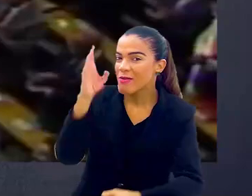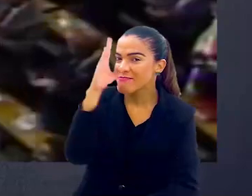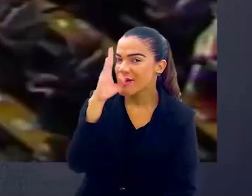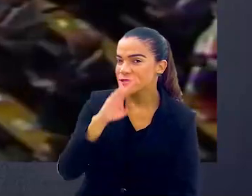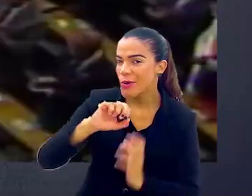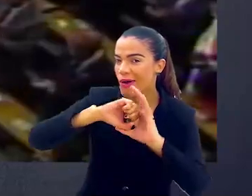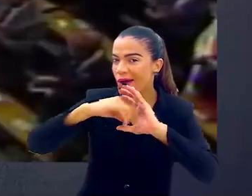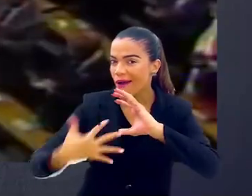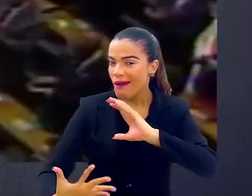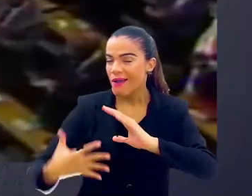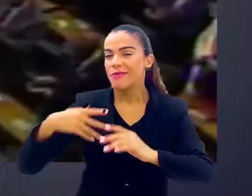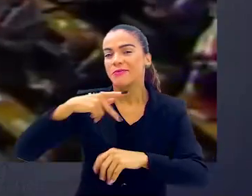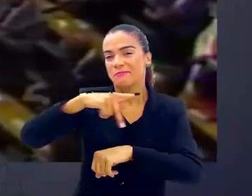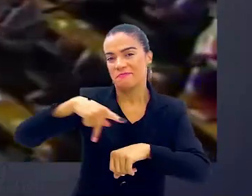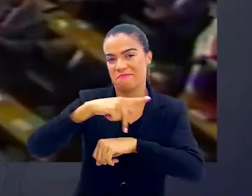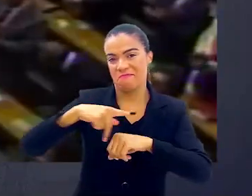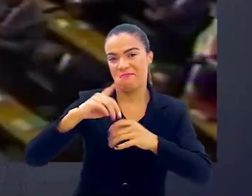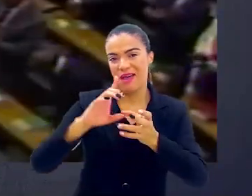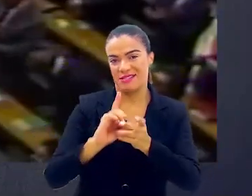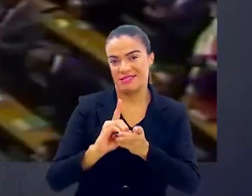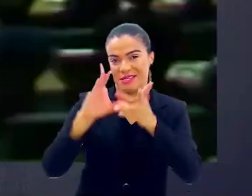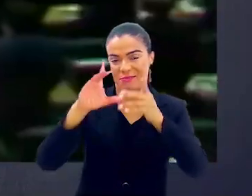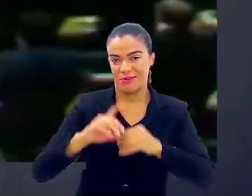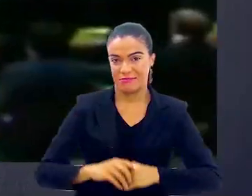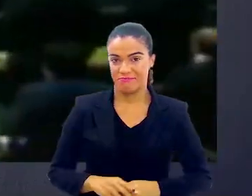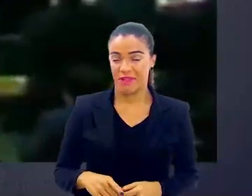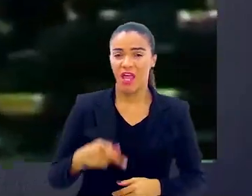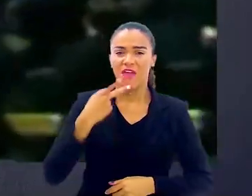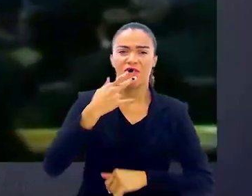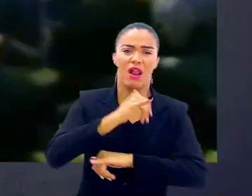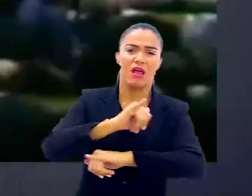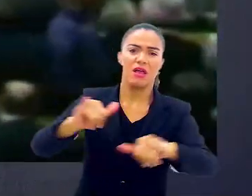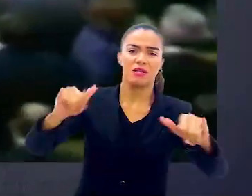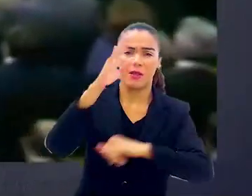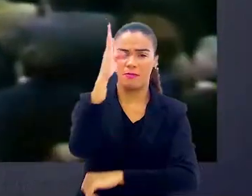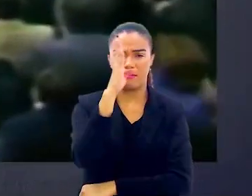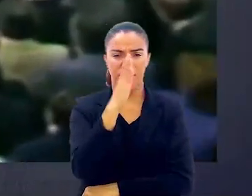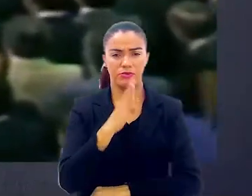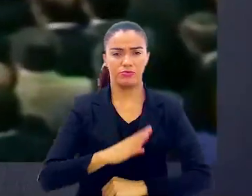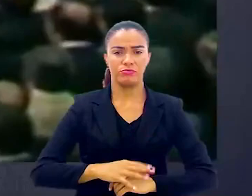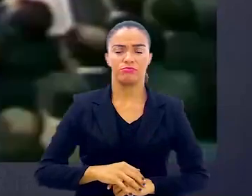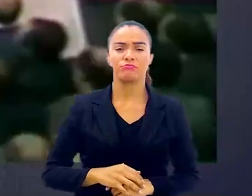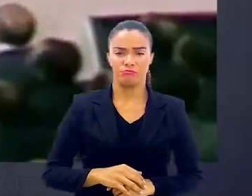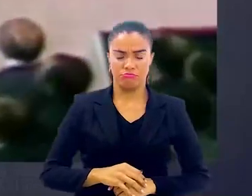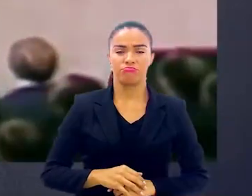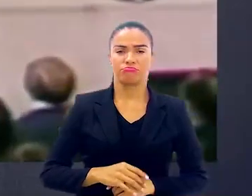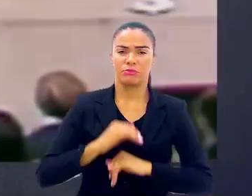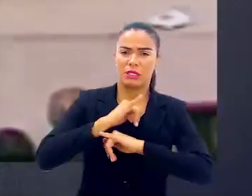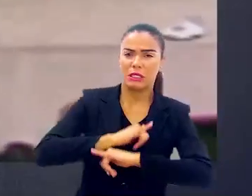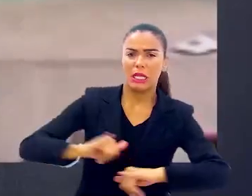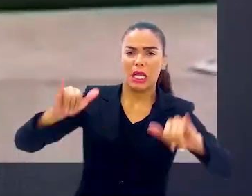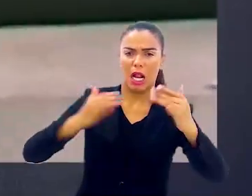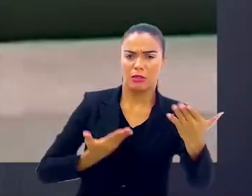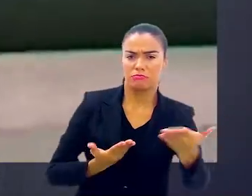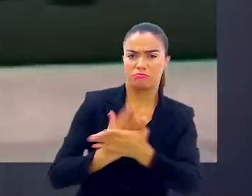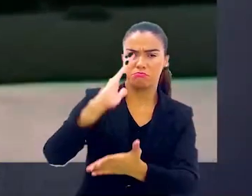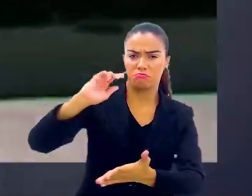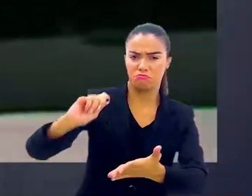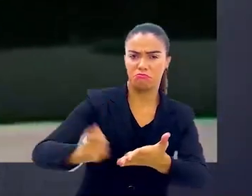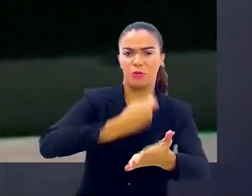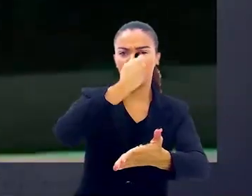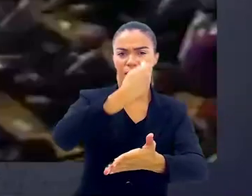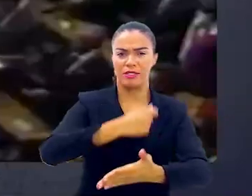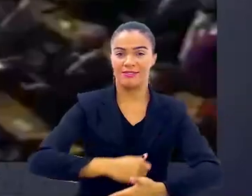Brasil características de um país democrático. Falando ao Brasil, declaro